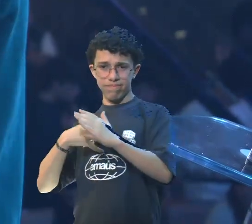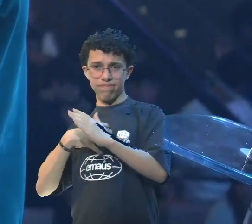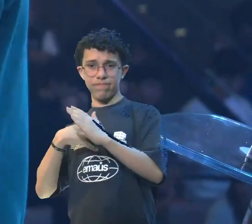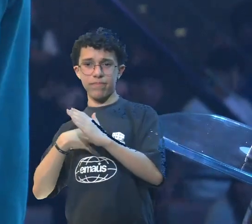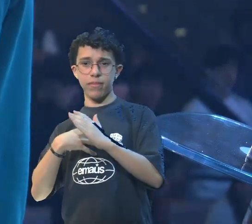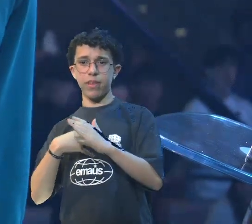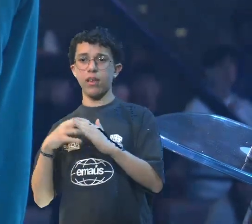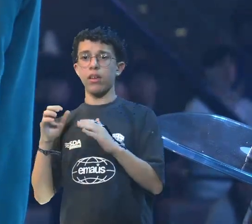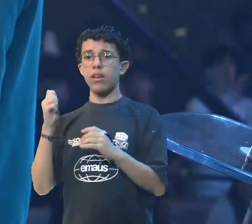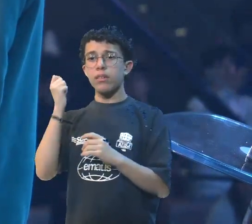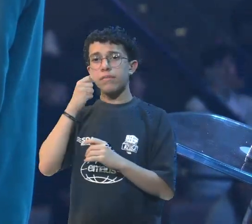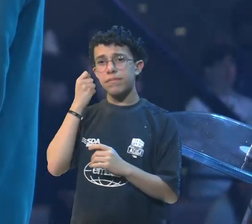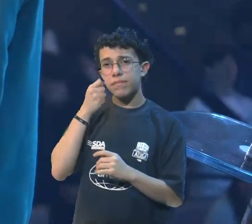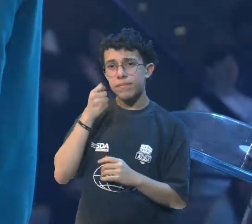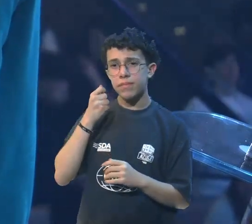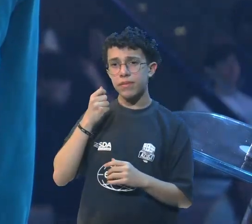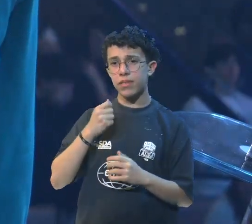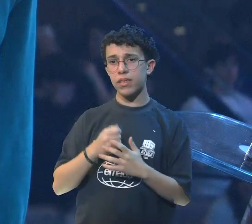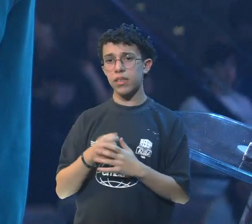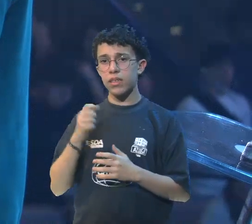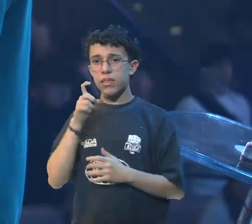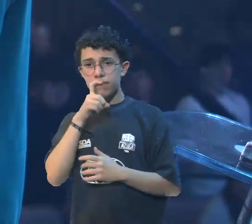nosso irmão,